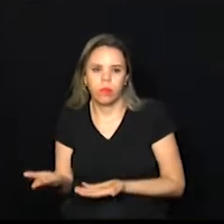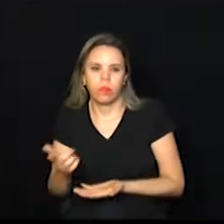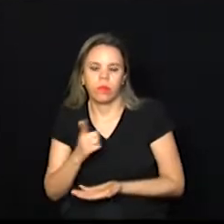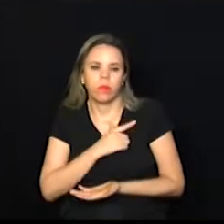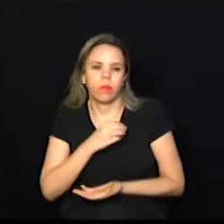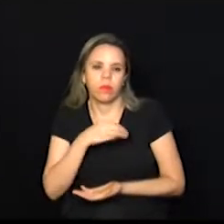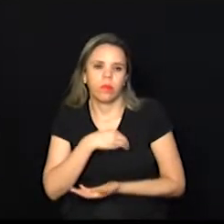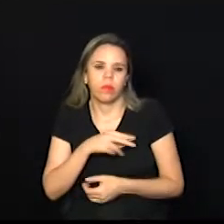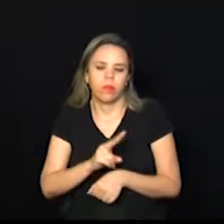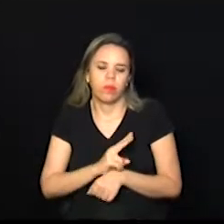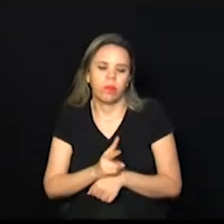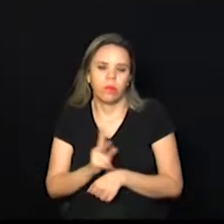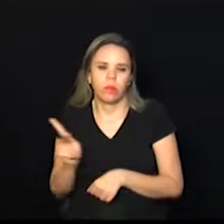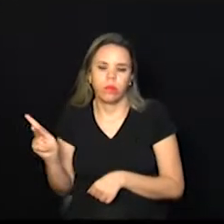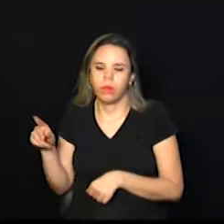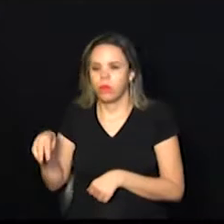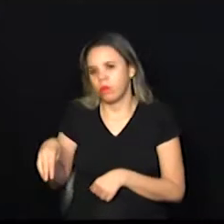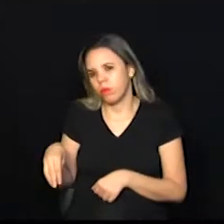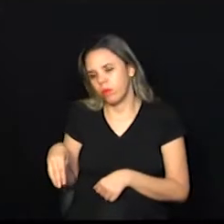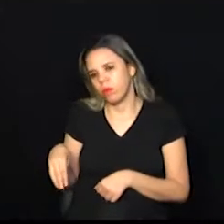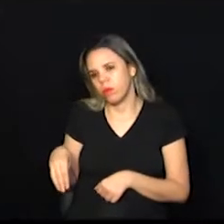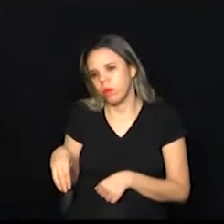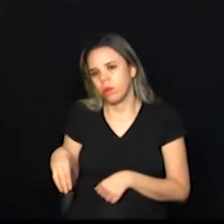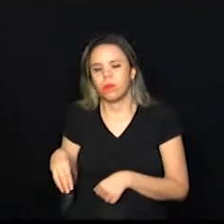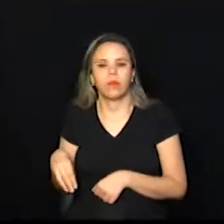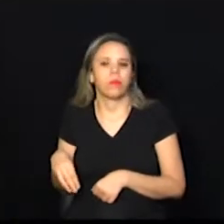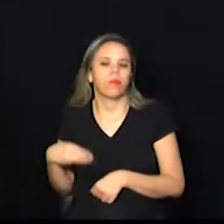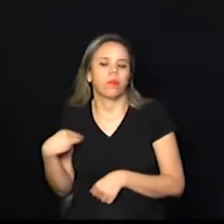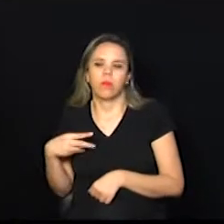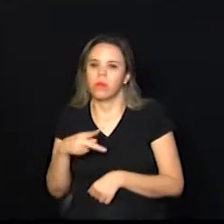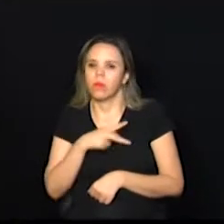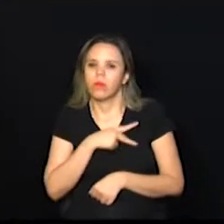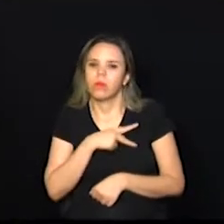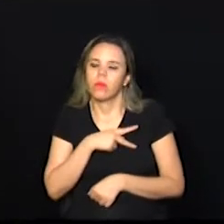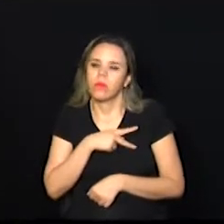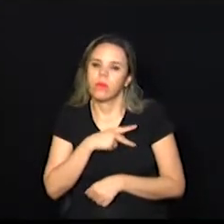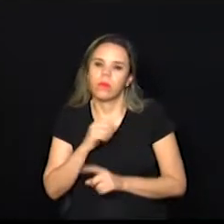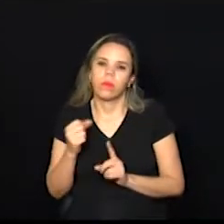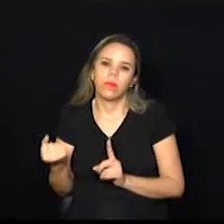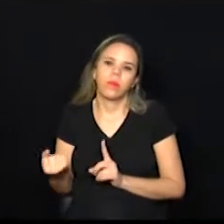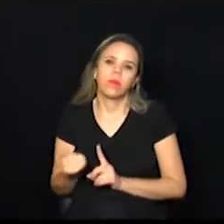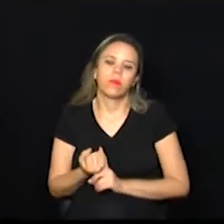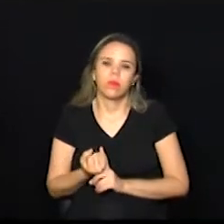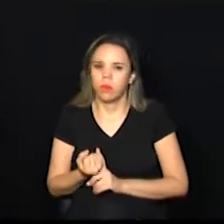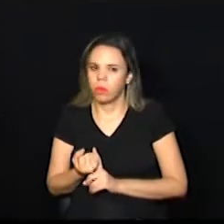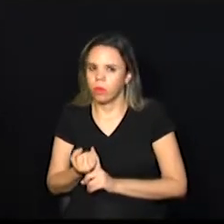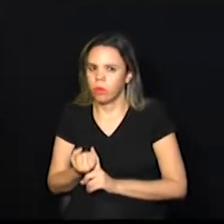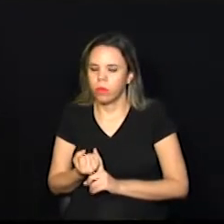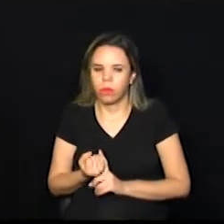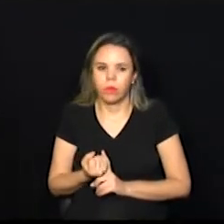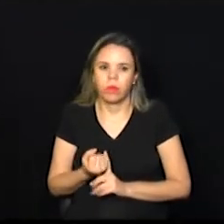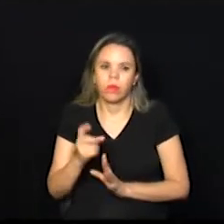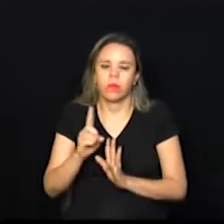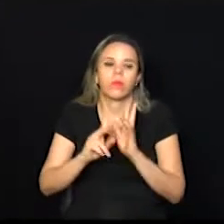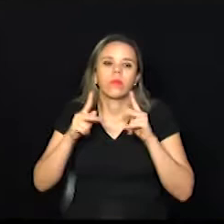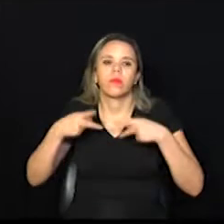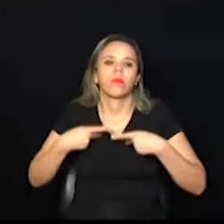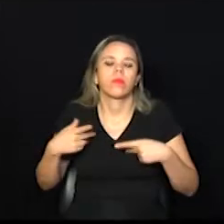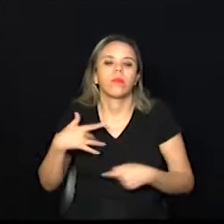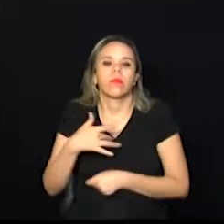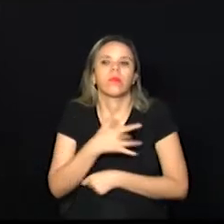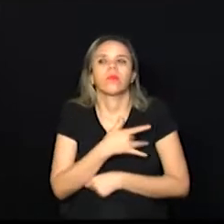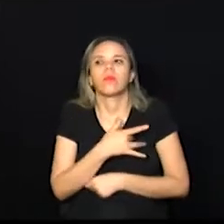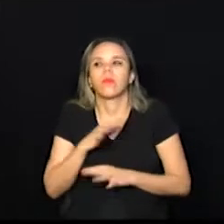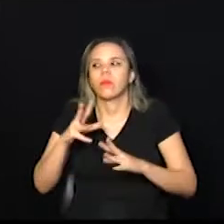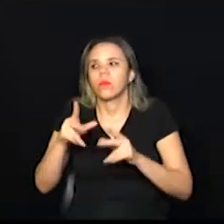guarda, PM, Ministério Público e assistência, quanto direitos humanos, saúde,